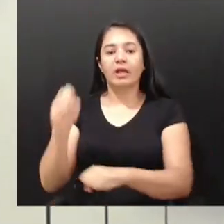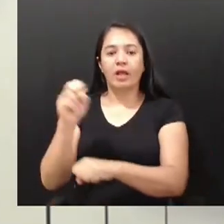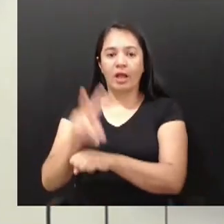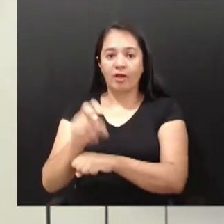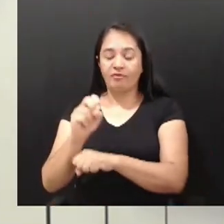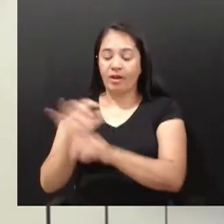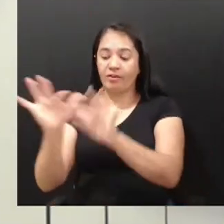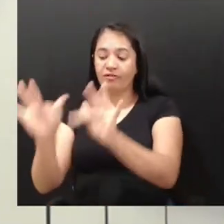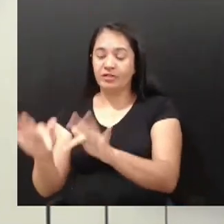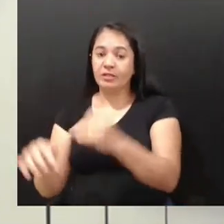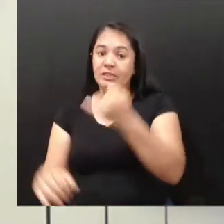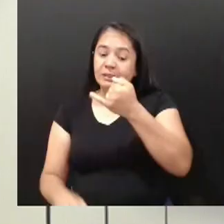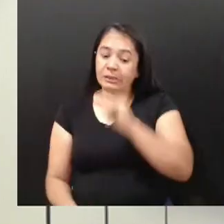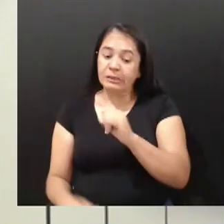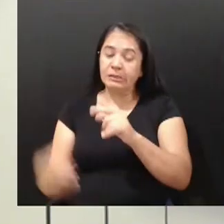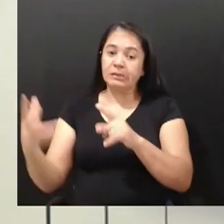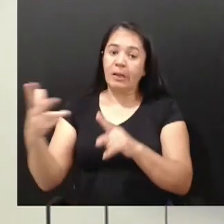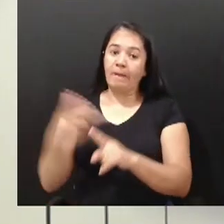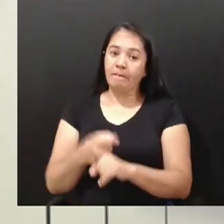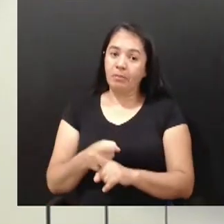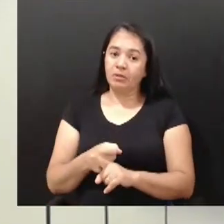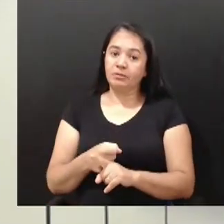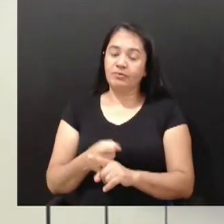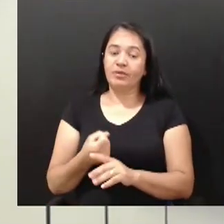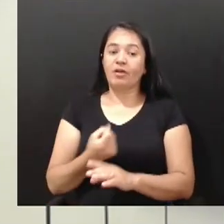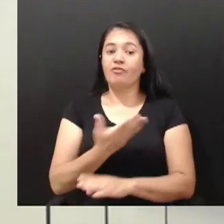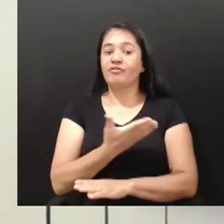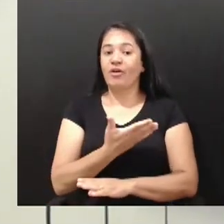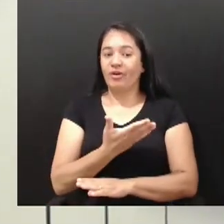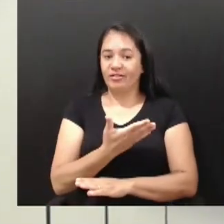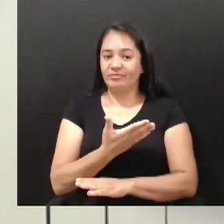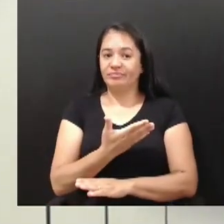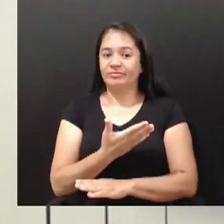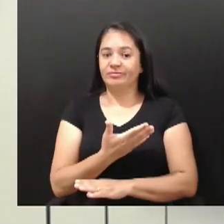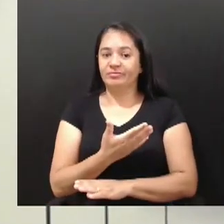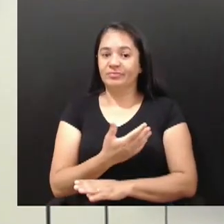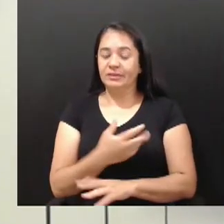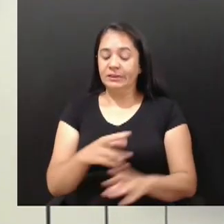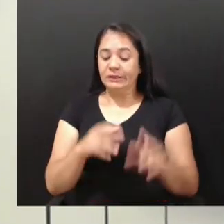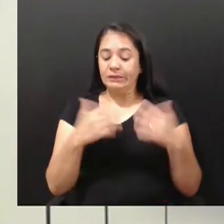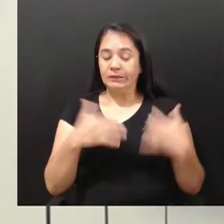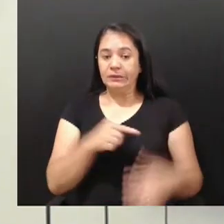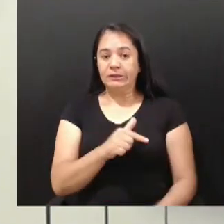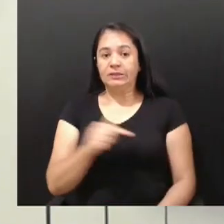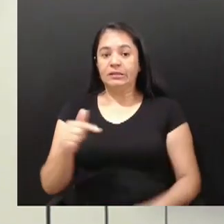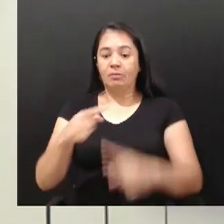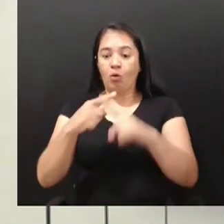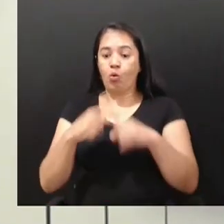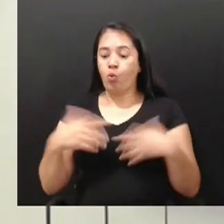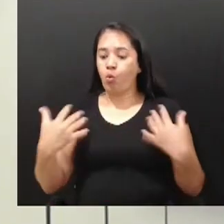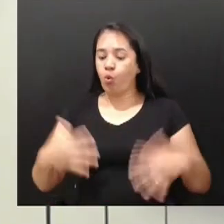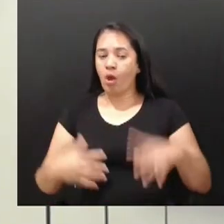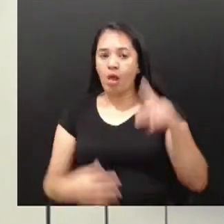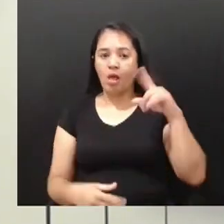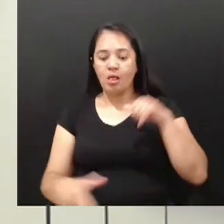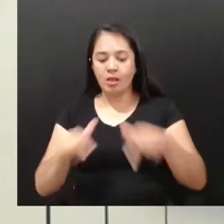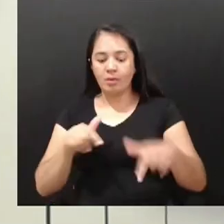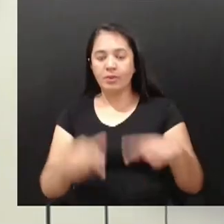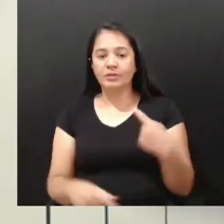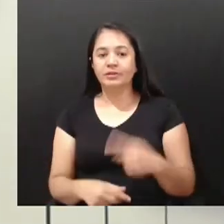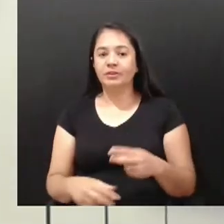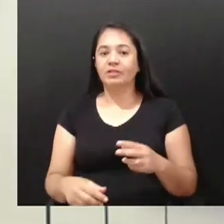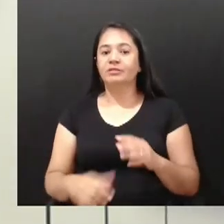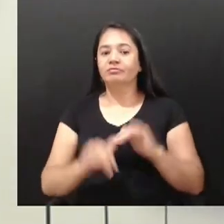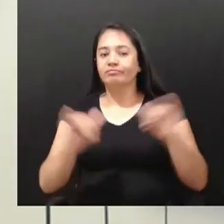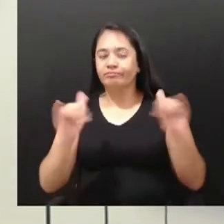Se perder, fica fora da final. Então é semana de derby, de muito trabalho e a gente vai te atualizando, porque